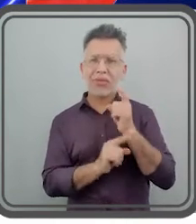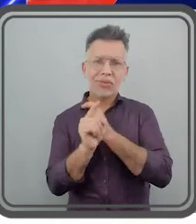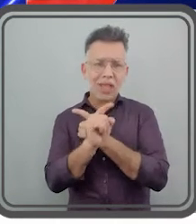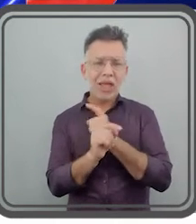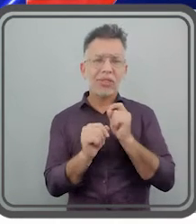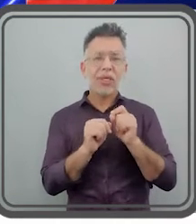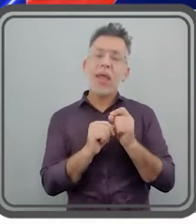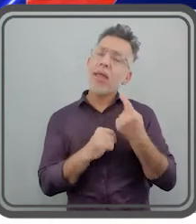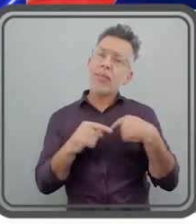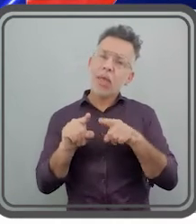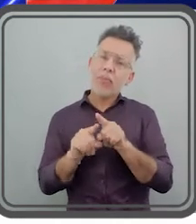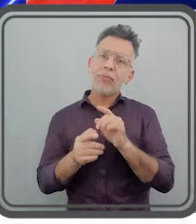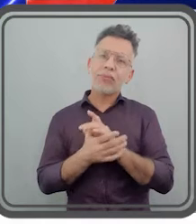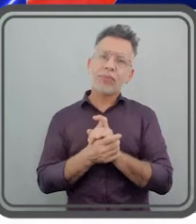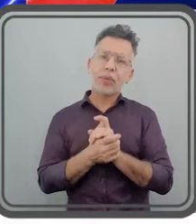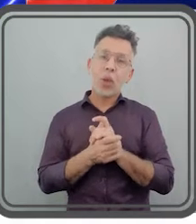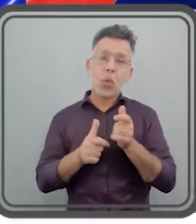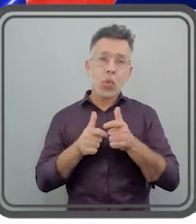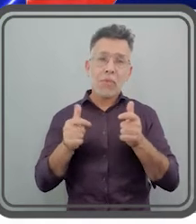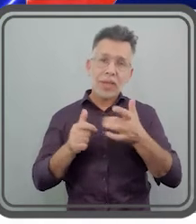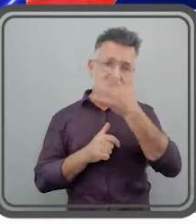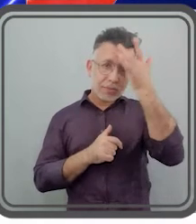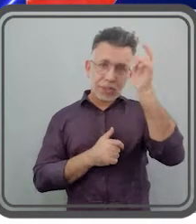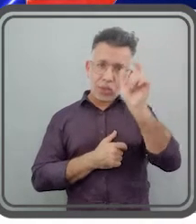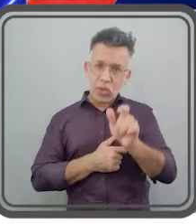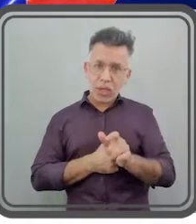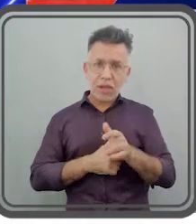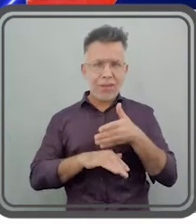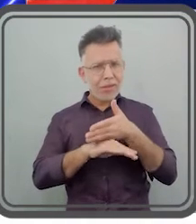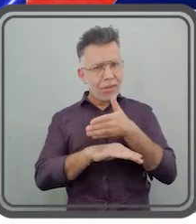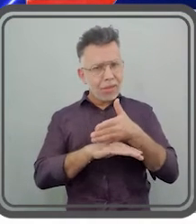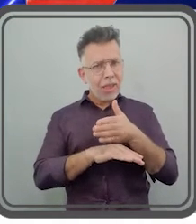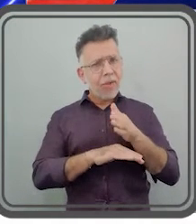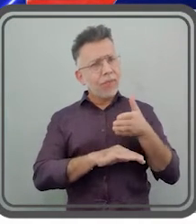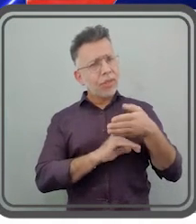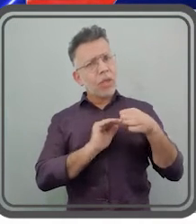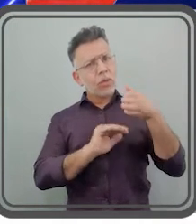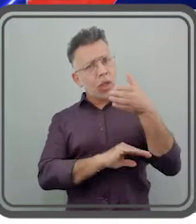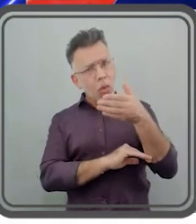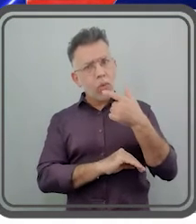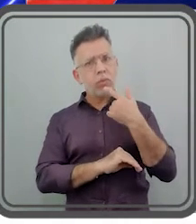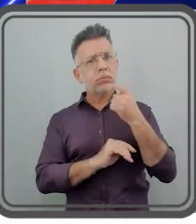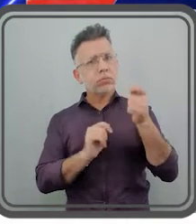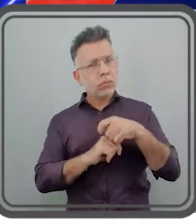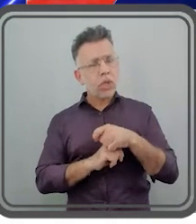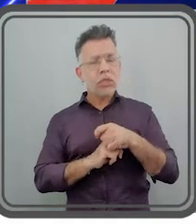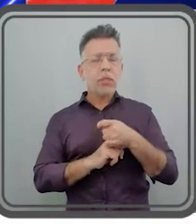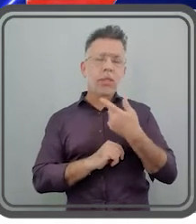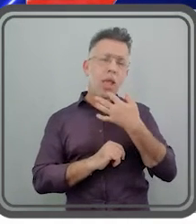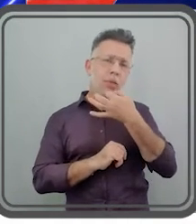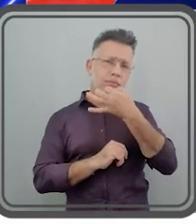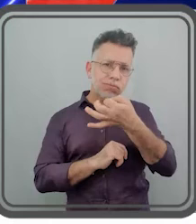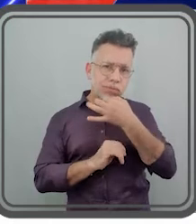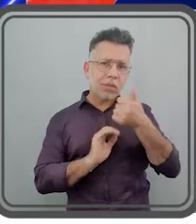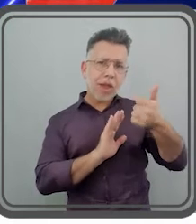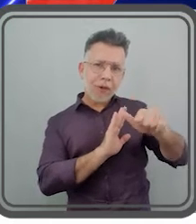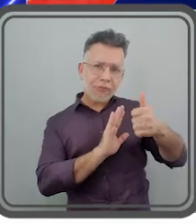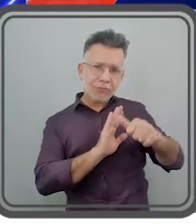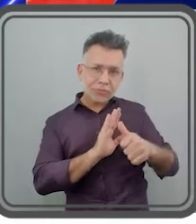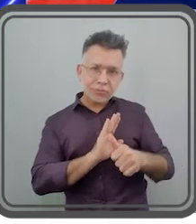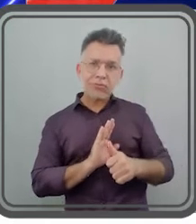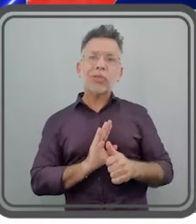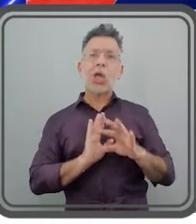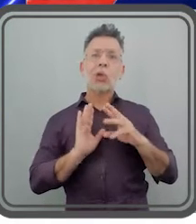dificuldades então quanto mais as pessoas café vão até o hotel então Hotel as pessoas podem dar feedback elas vão lá